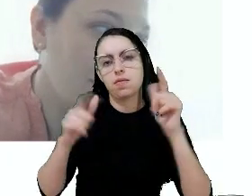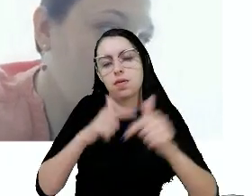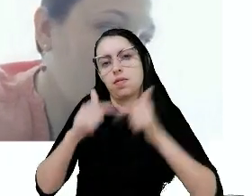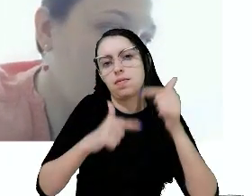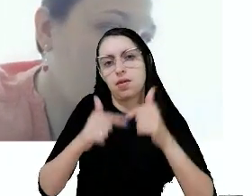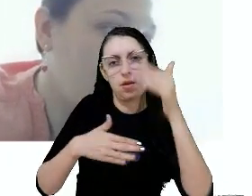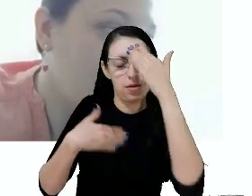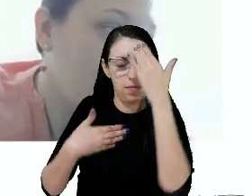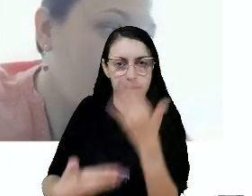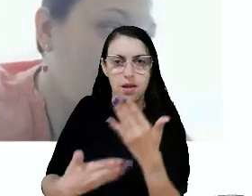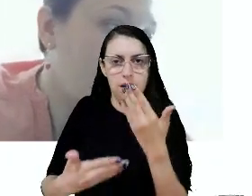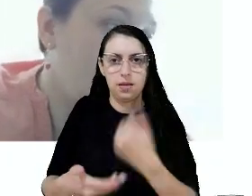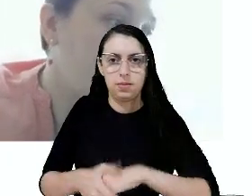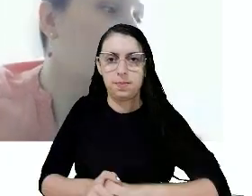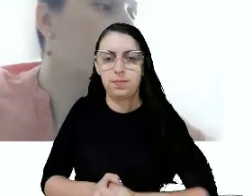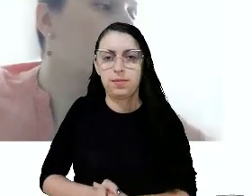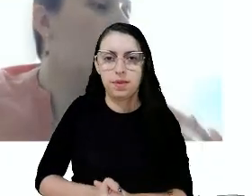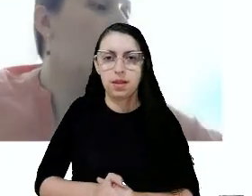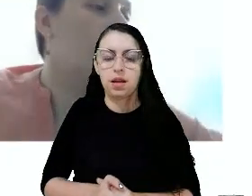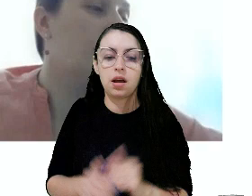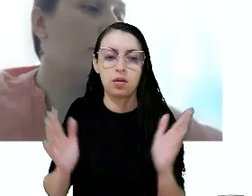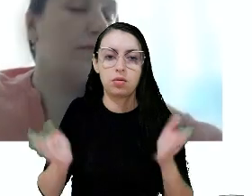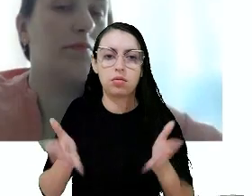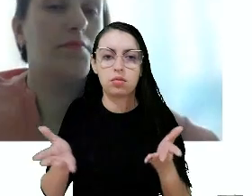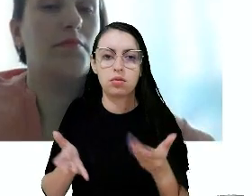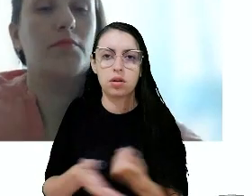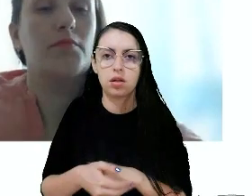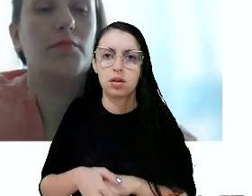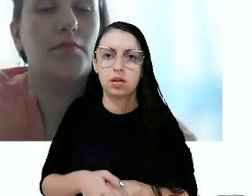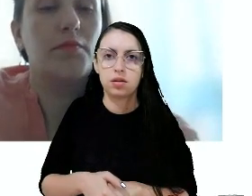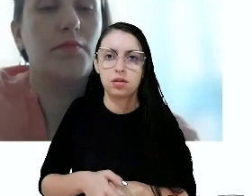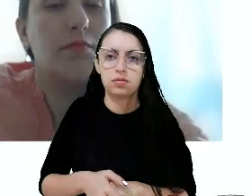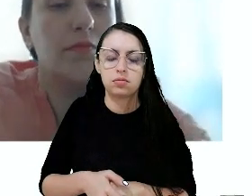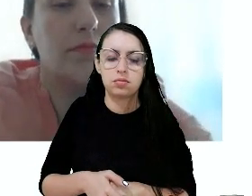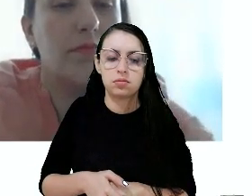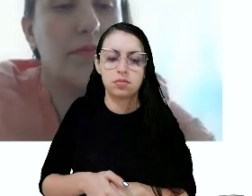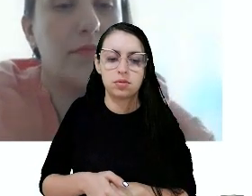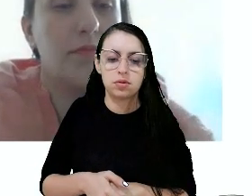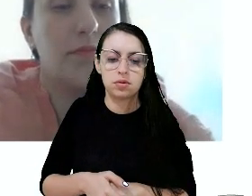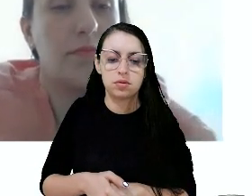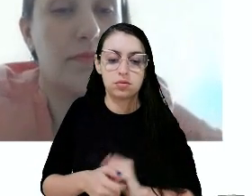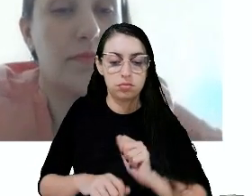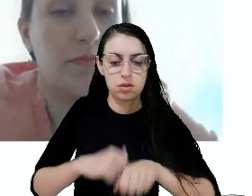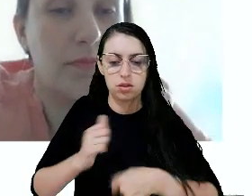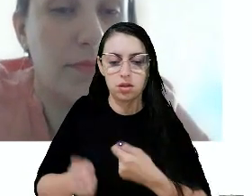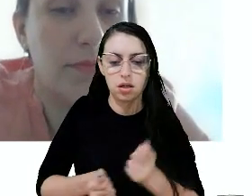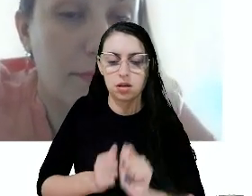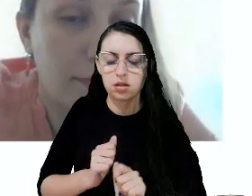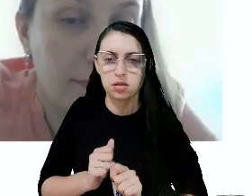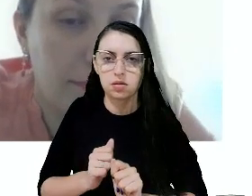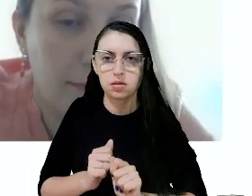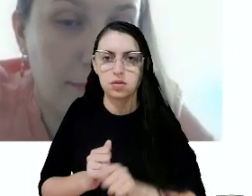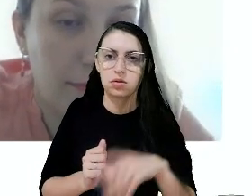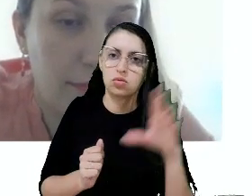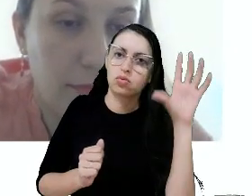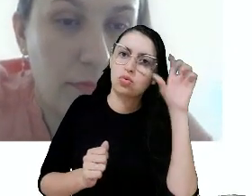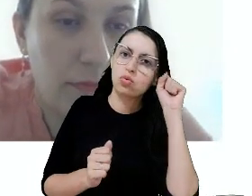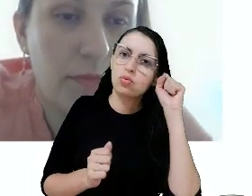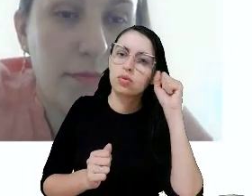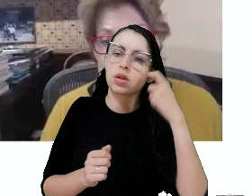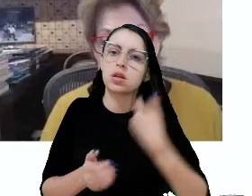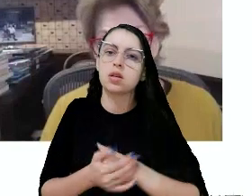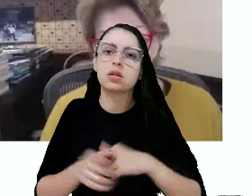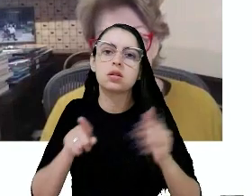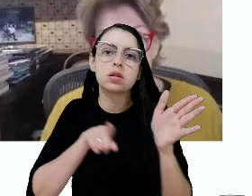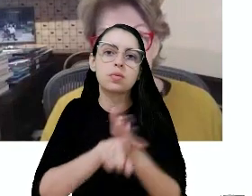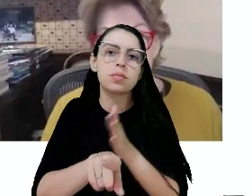obrigada. Eu, então, agora vou também sinalizando aos nossos